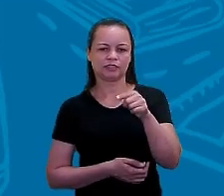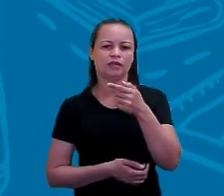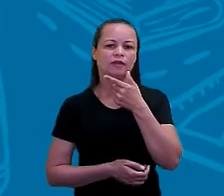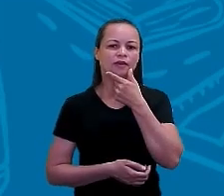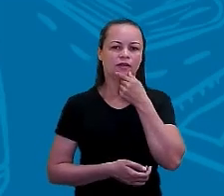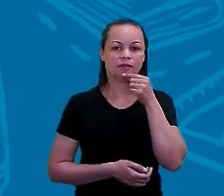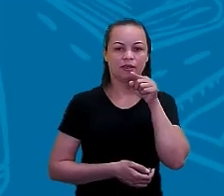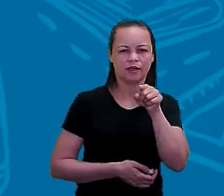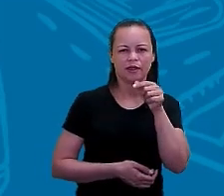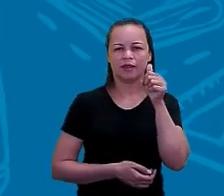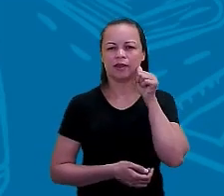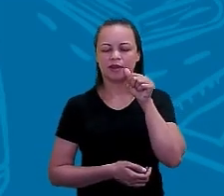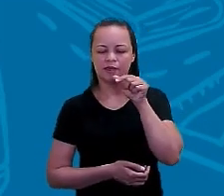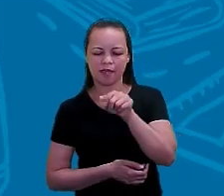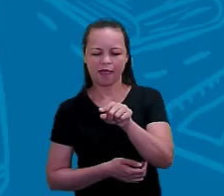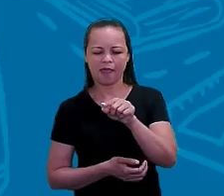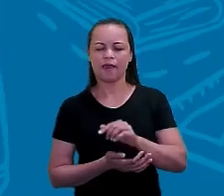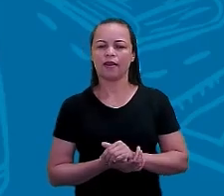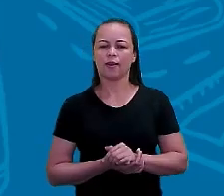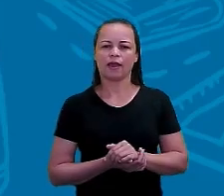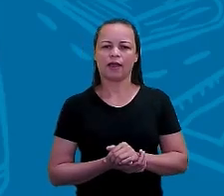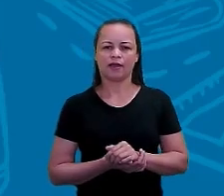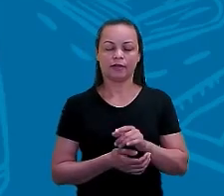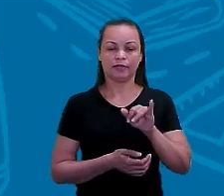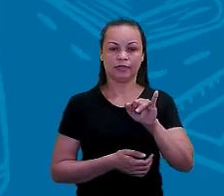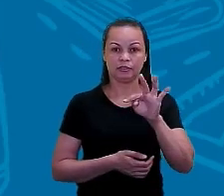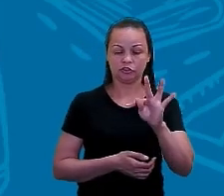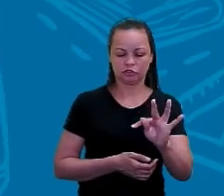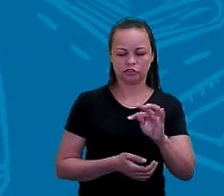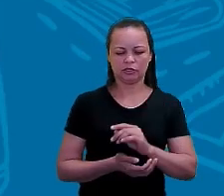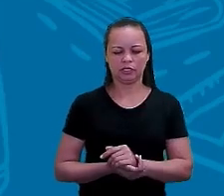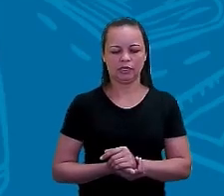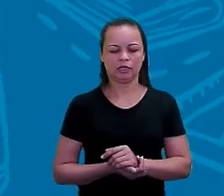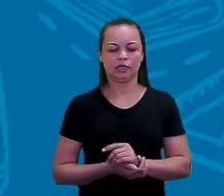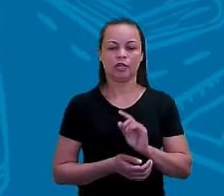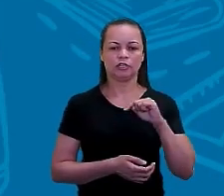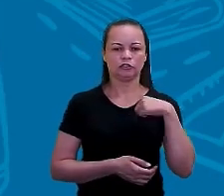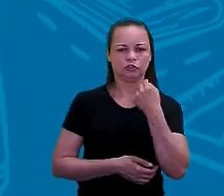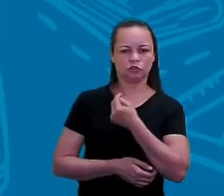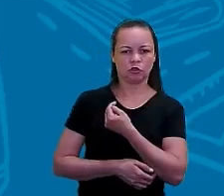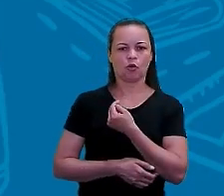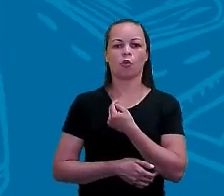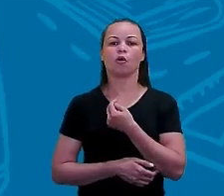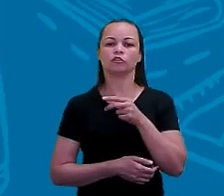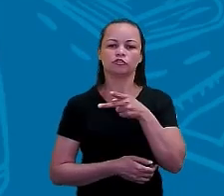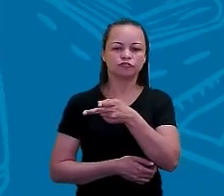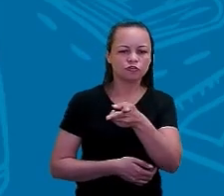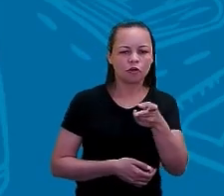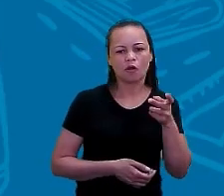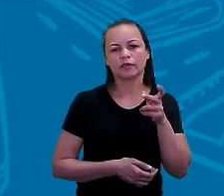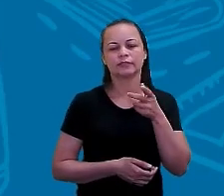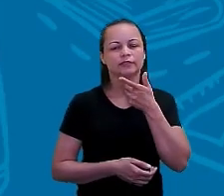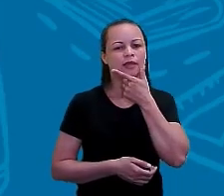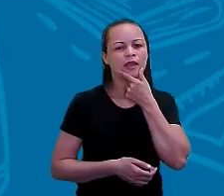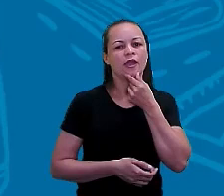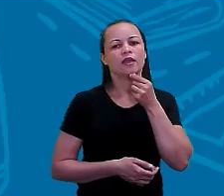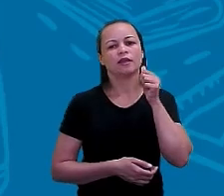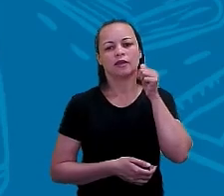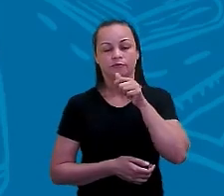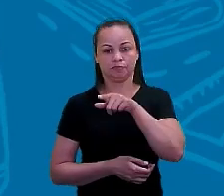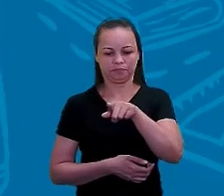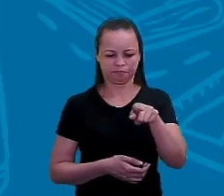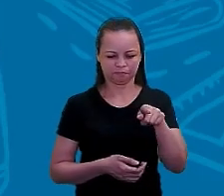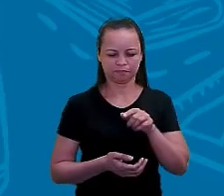Ok? Bem, por que eu estou revisando esses pronomes com vocês? Para mostrar que para conjugar verbo em inglês no passado